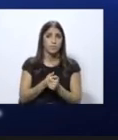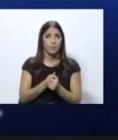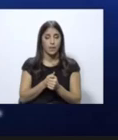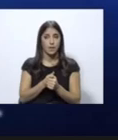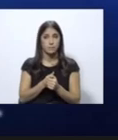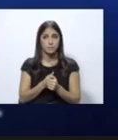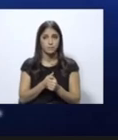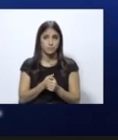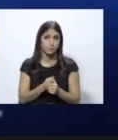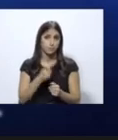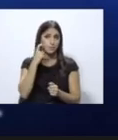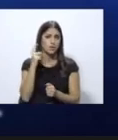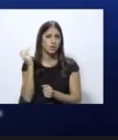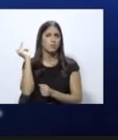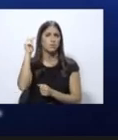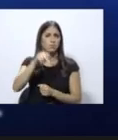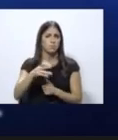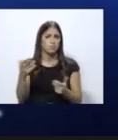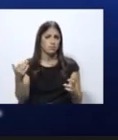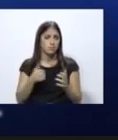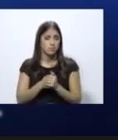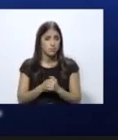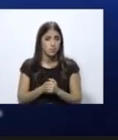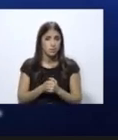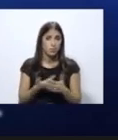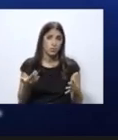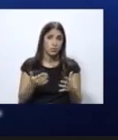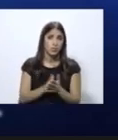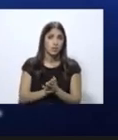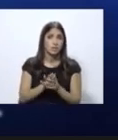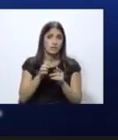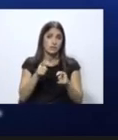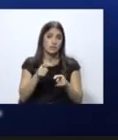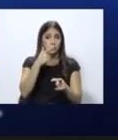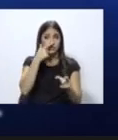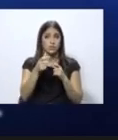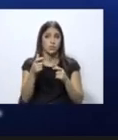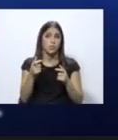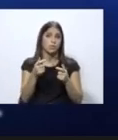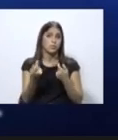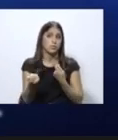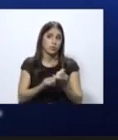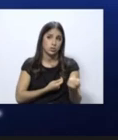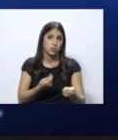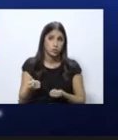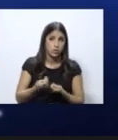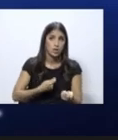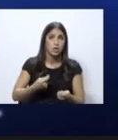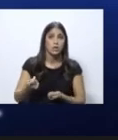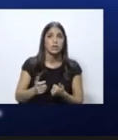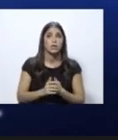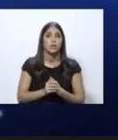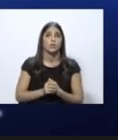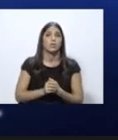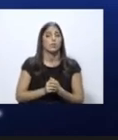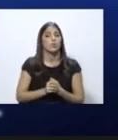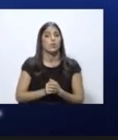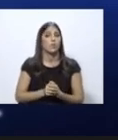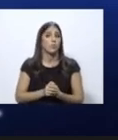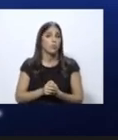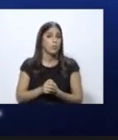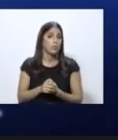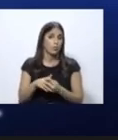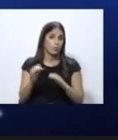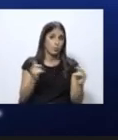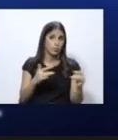aparece a desmentir, a gozar, no fundo, com Rui Pedro Braz? O dirigente do Flamengo, que é responsável pelo futebol, Marcos Braz,